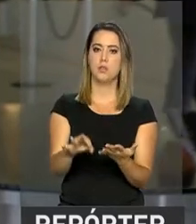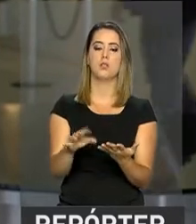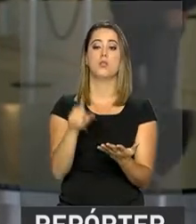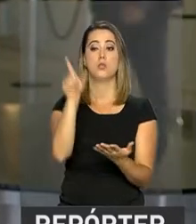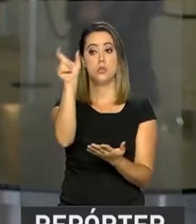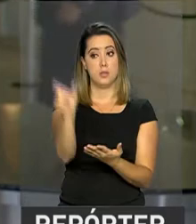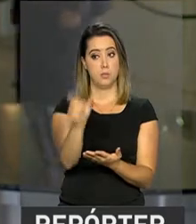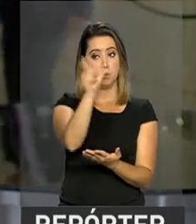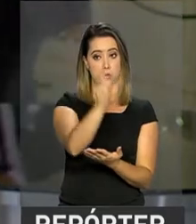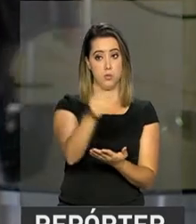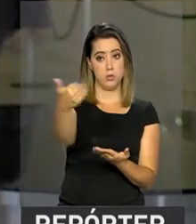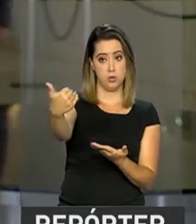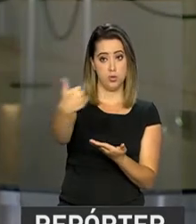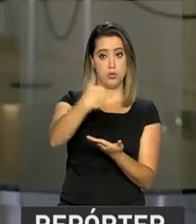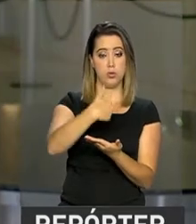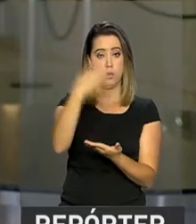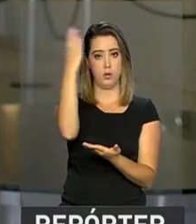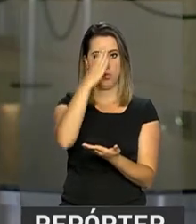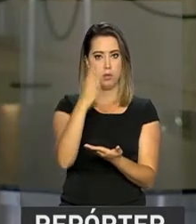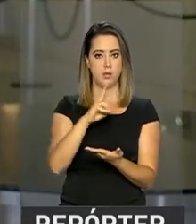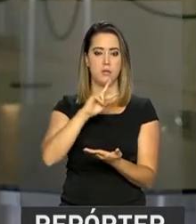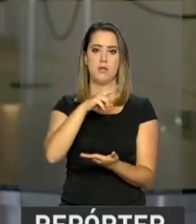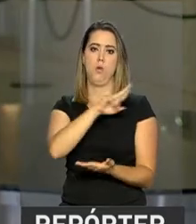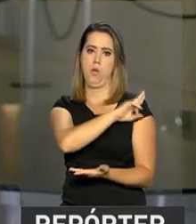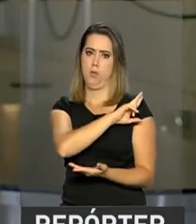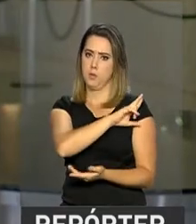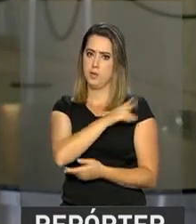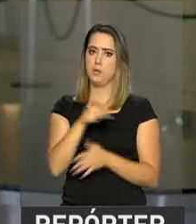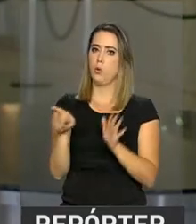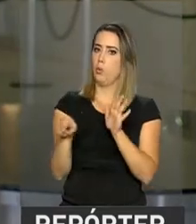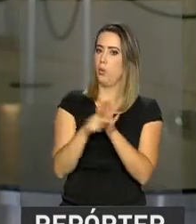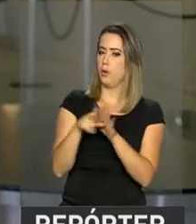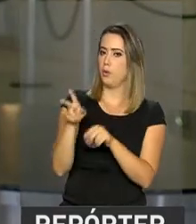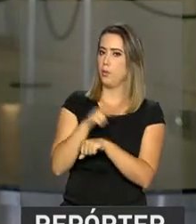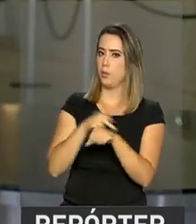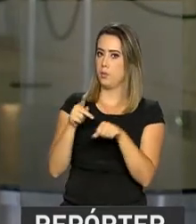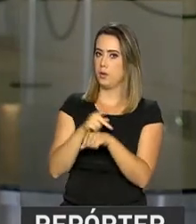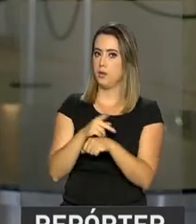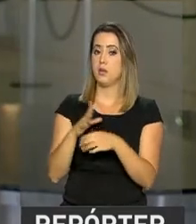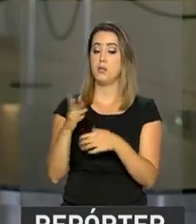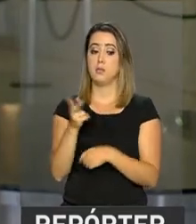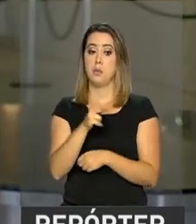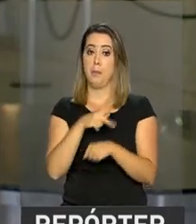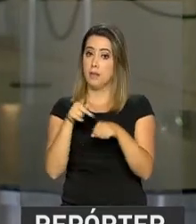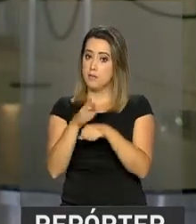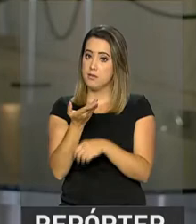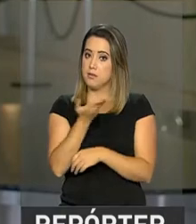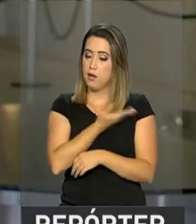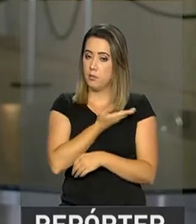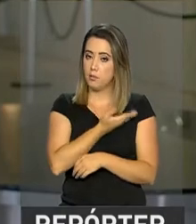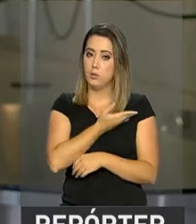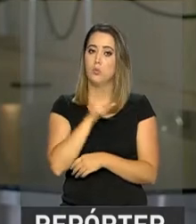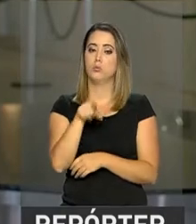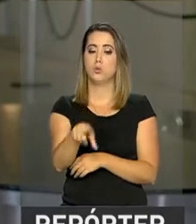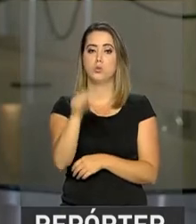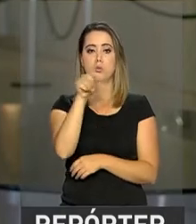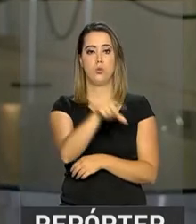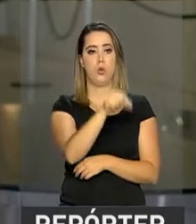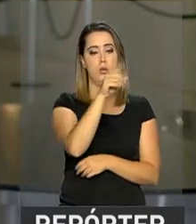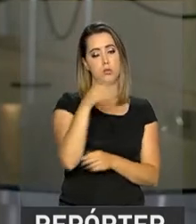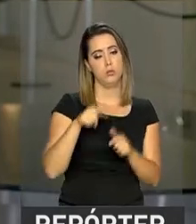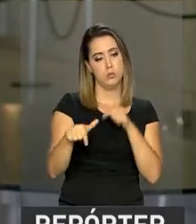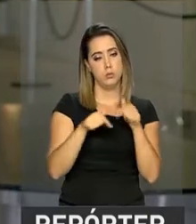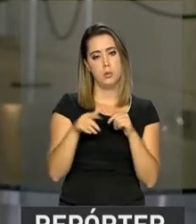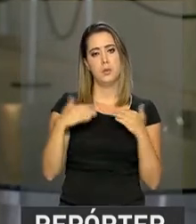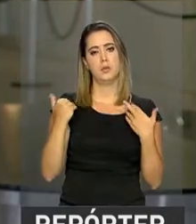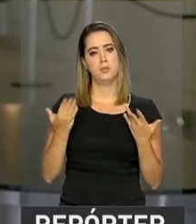embaixadores vieram ao Brasil representando seus países de origem, nações amigas, foram designados para essa ação